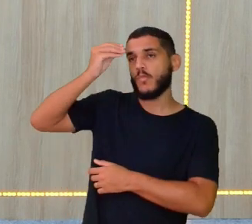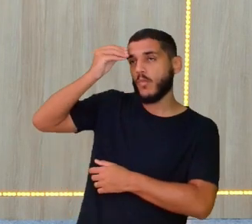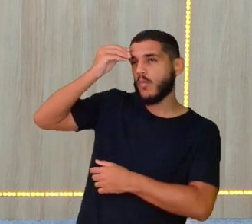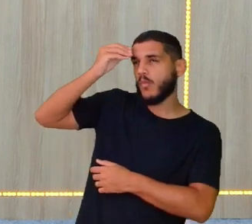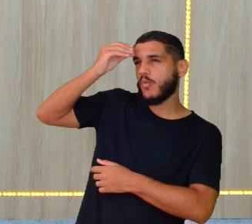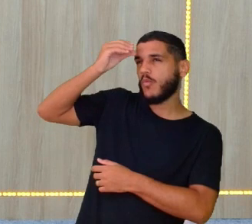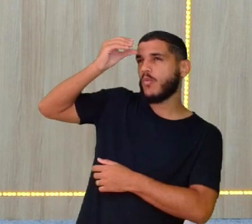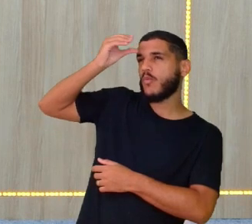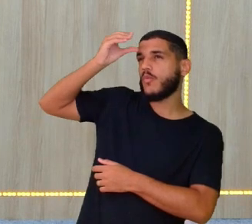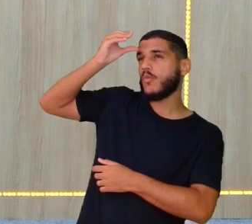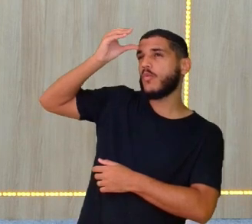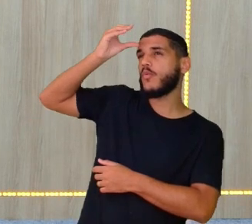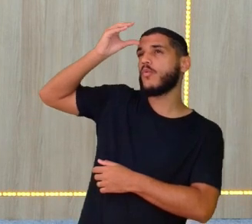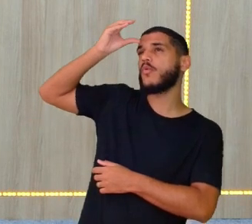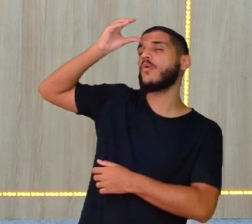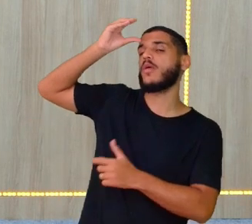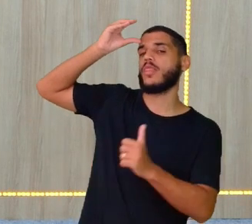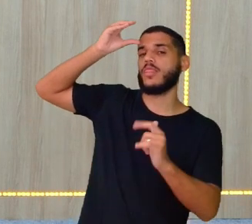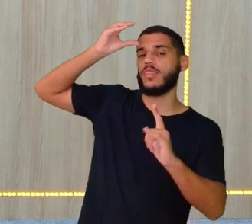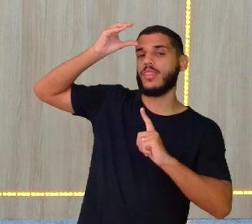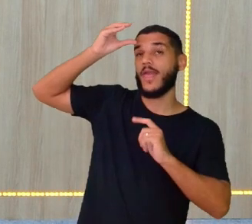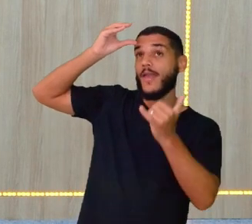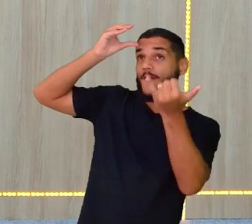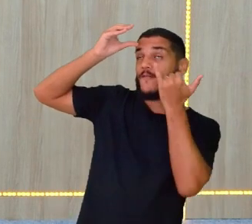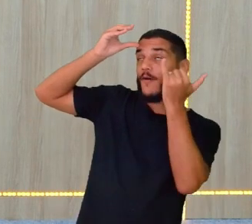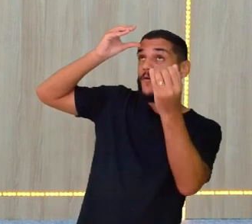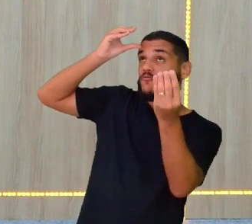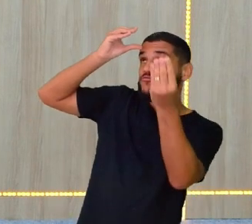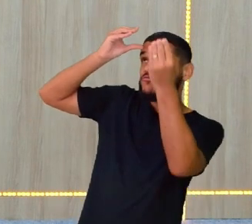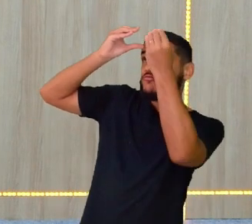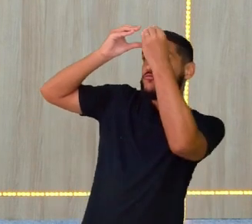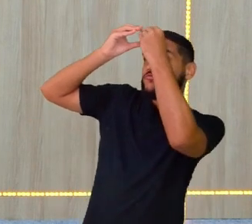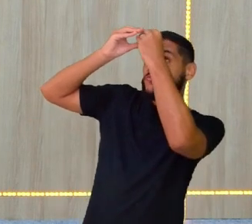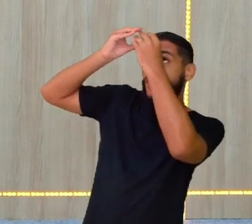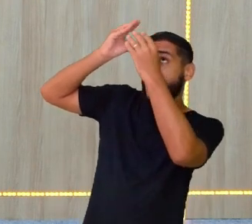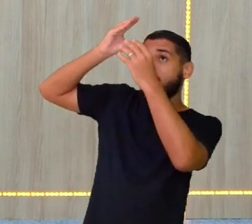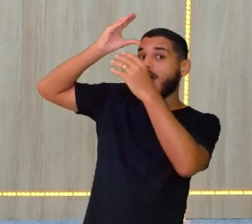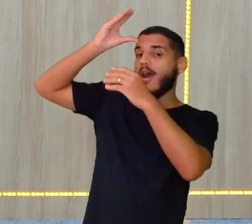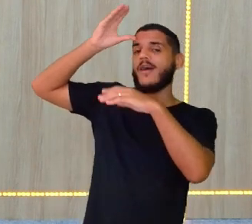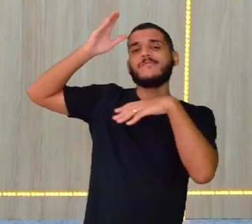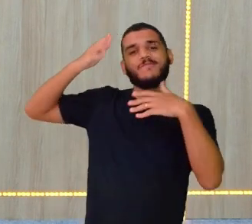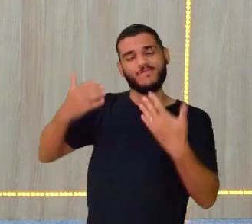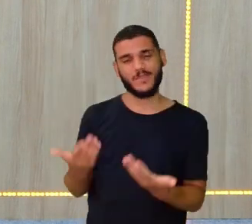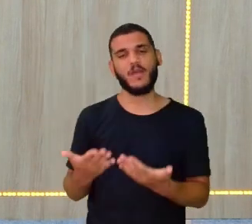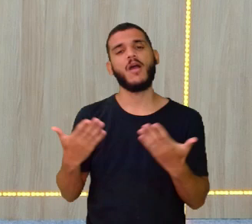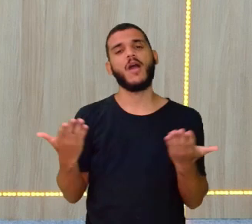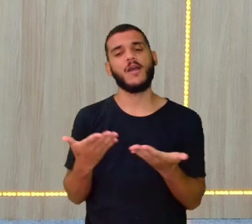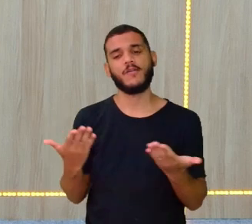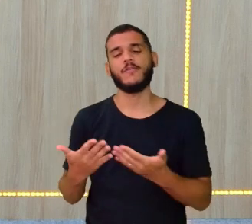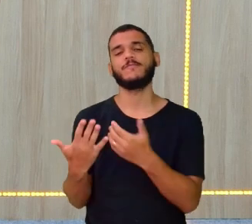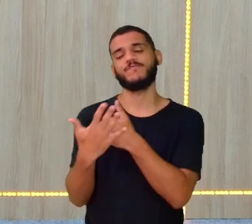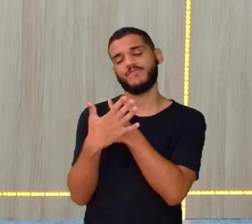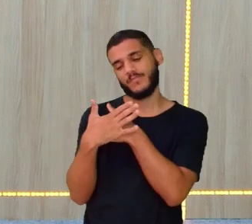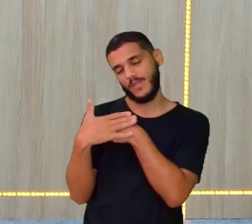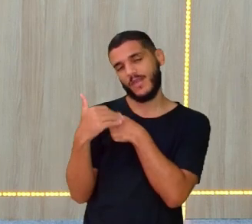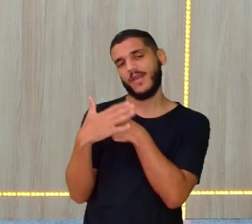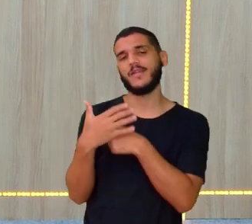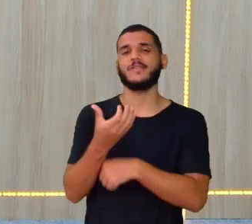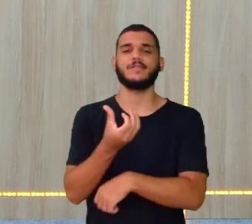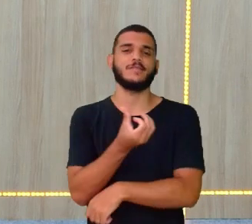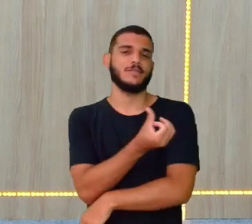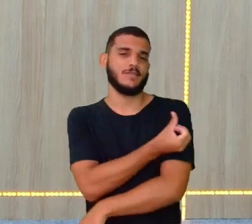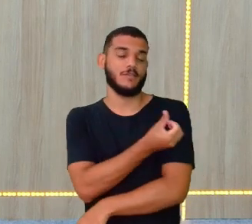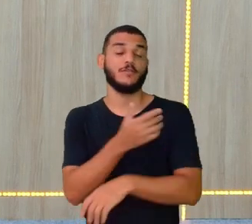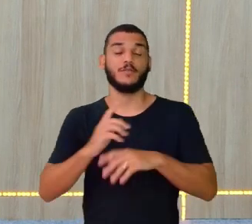começam uma nova viagem no sexto ano. Então acolham com carinho, não é? O sexto ano e